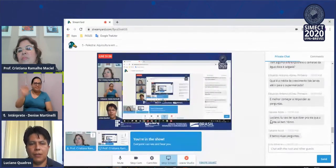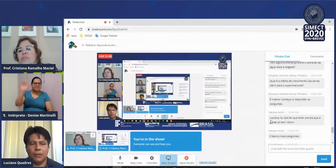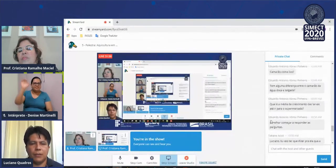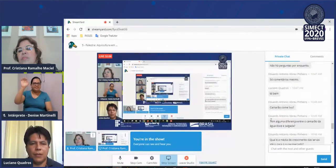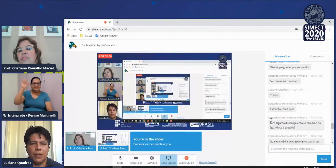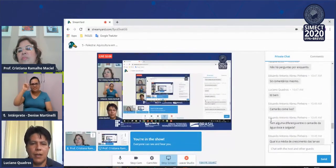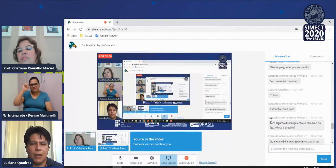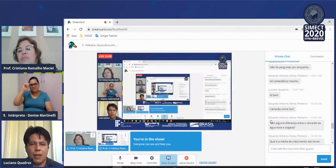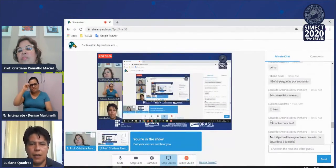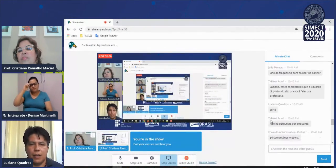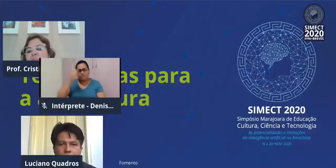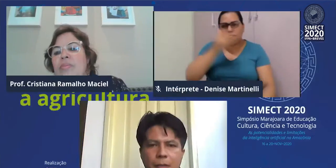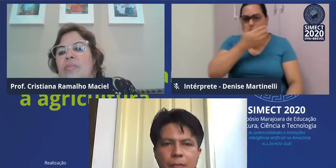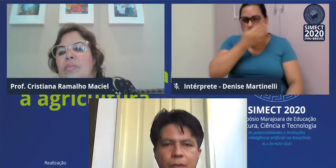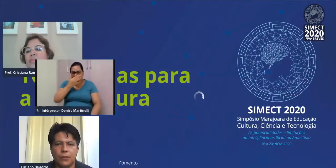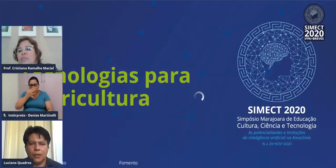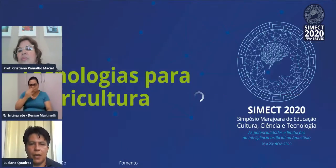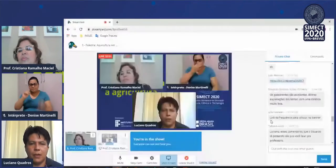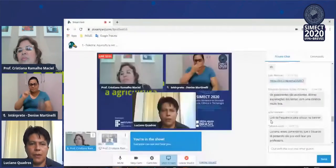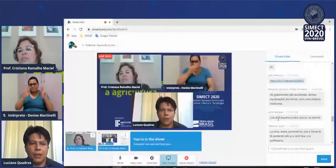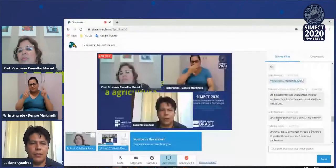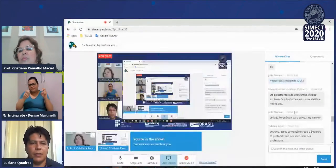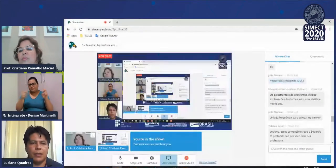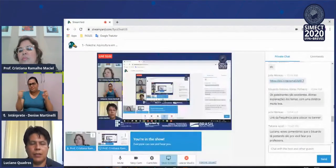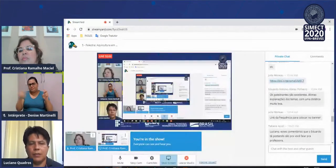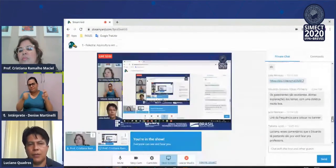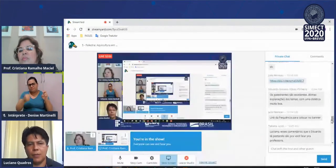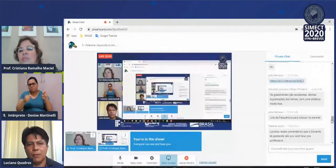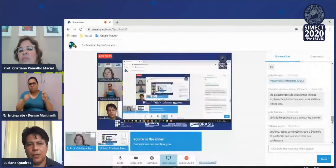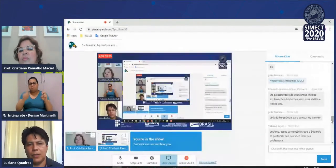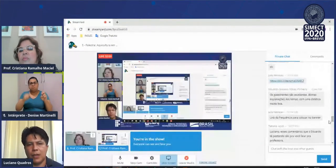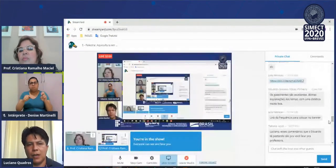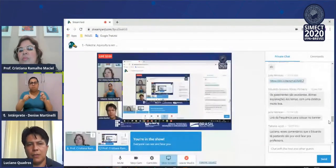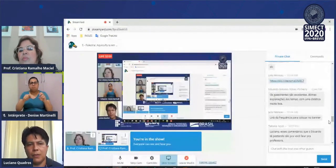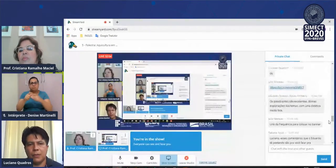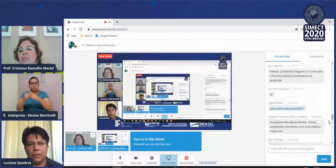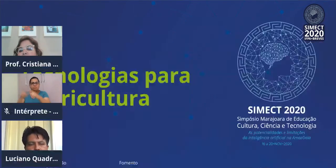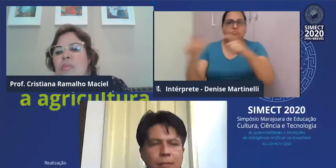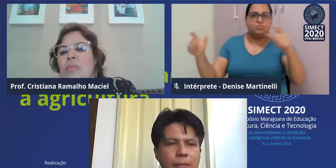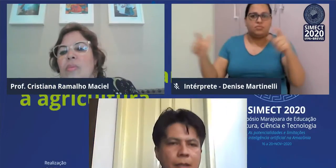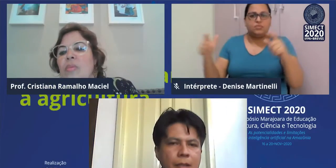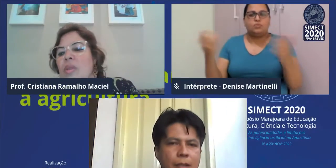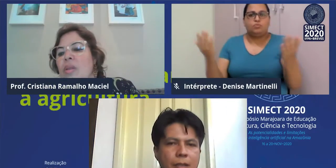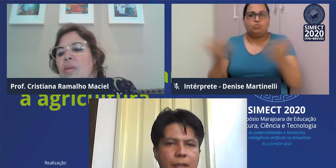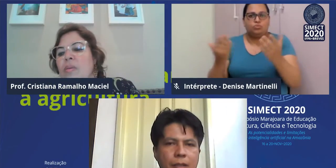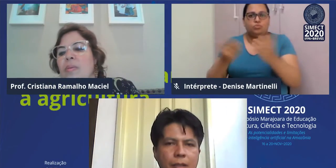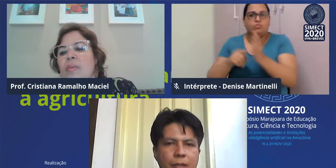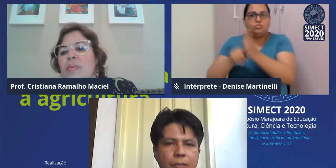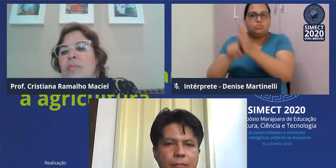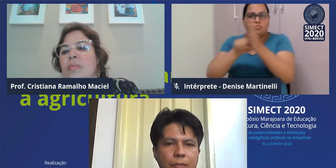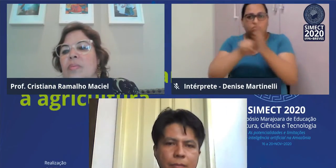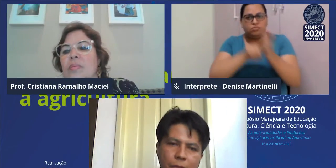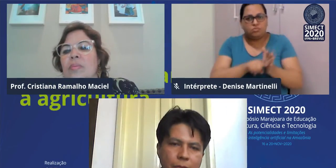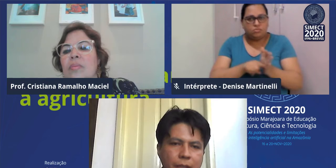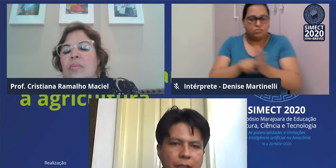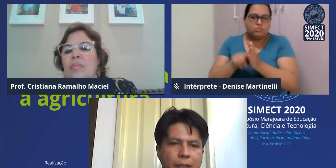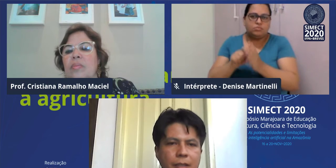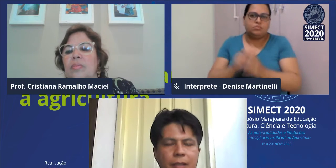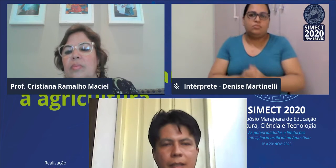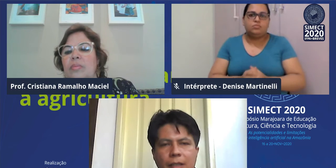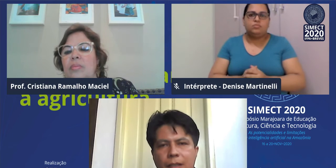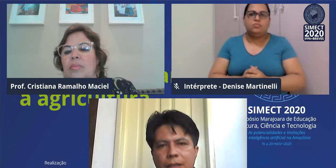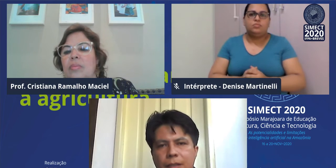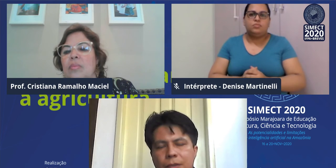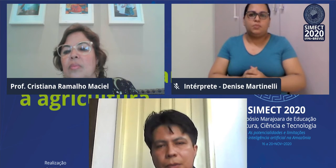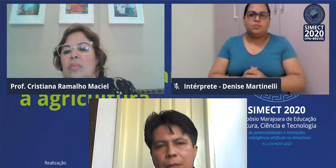aí num assunto muito recorrente, ultimamente na aquicultura, que com